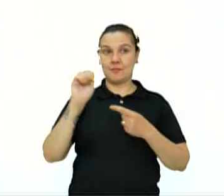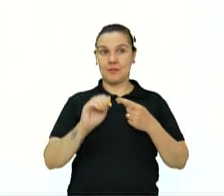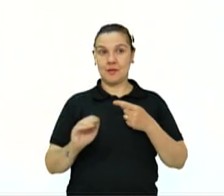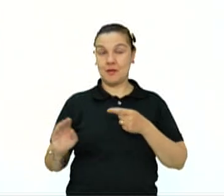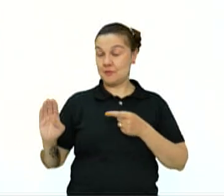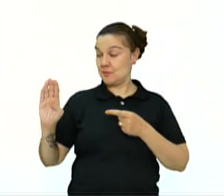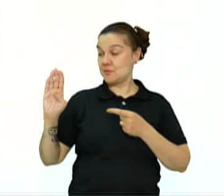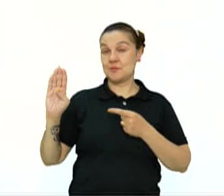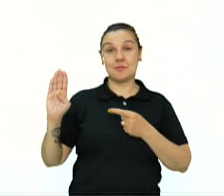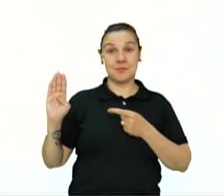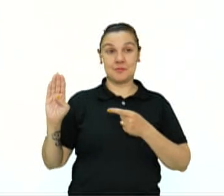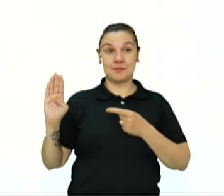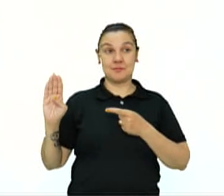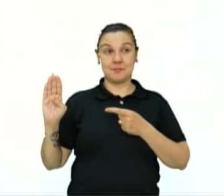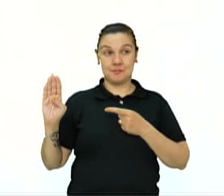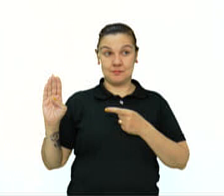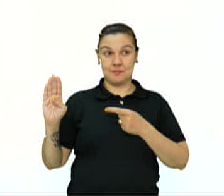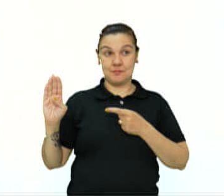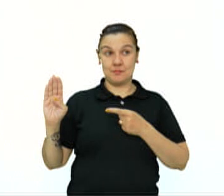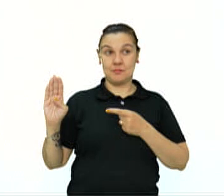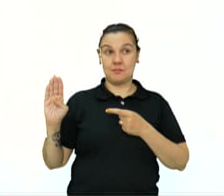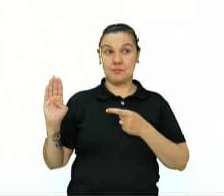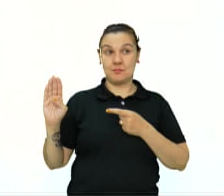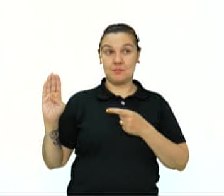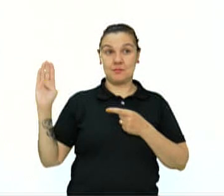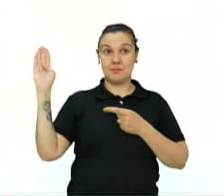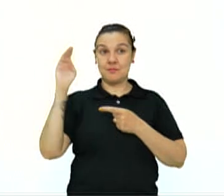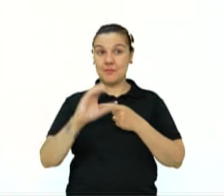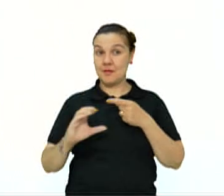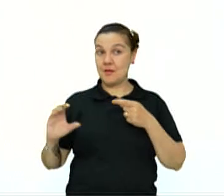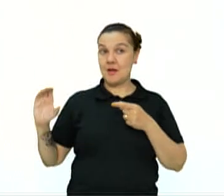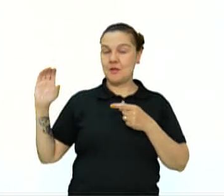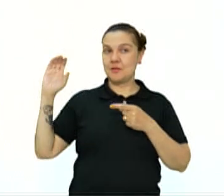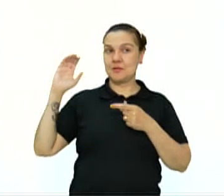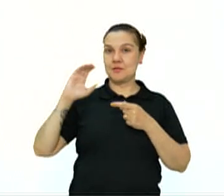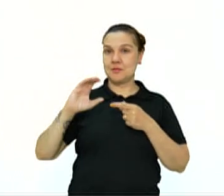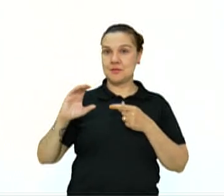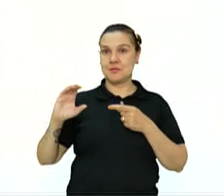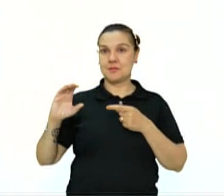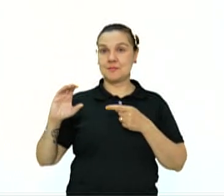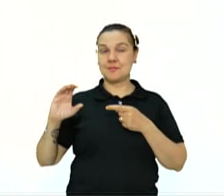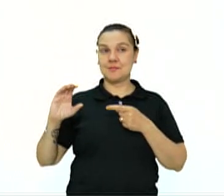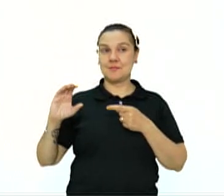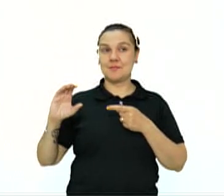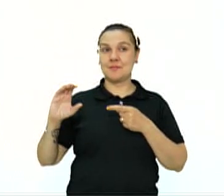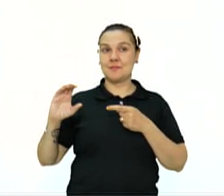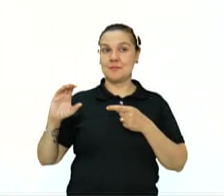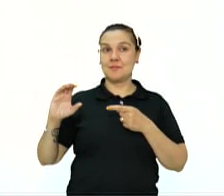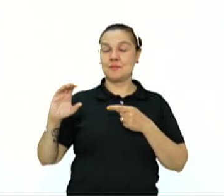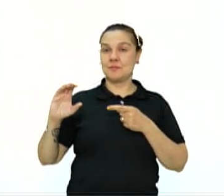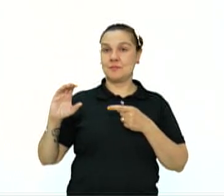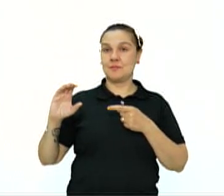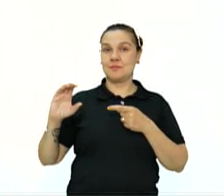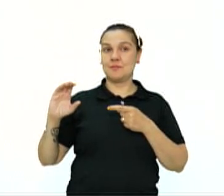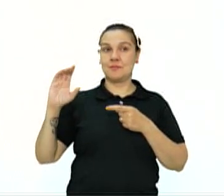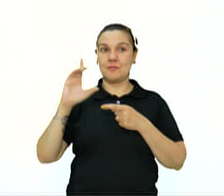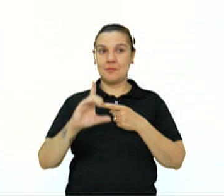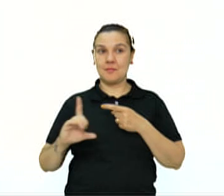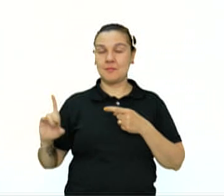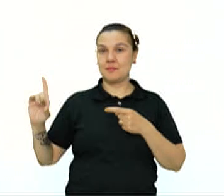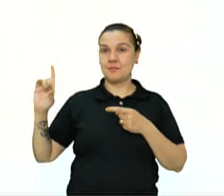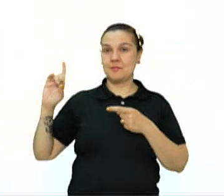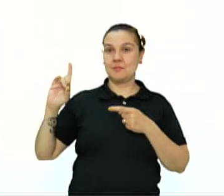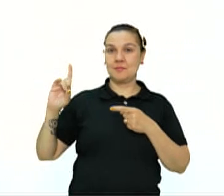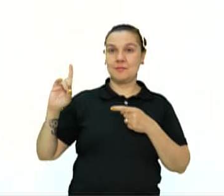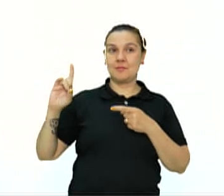organismo. Alternativa B, nós chamamos isso de população. Ou alternativa C, nós chamamos isso de comunidade.